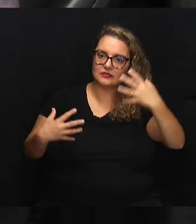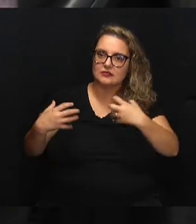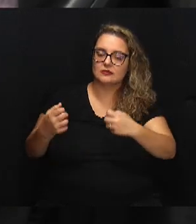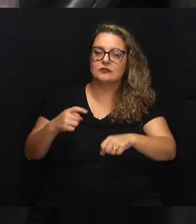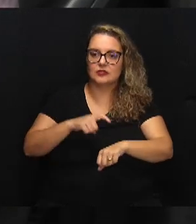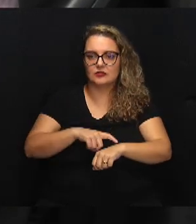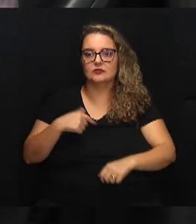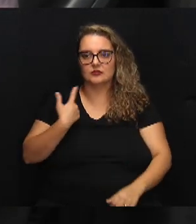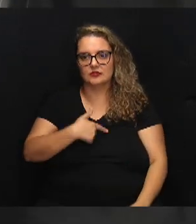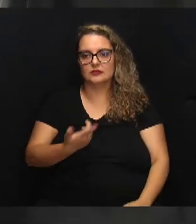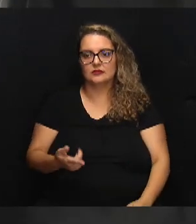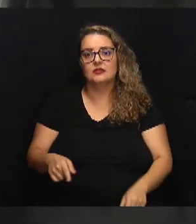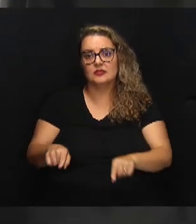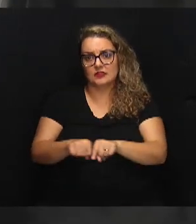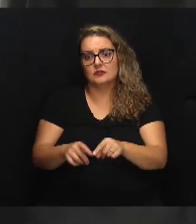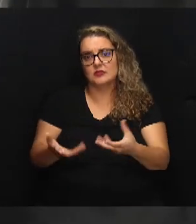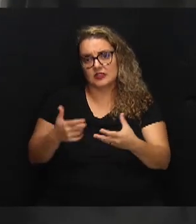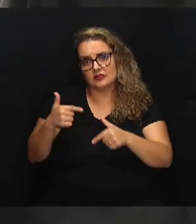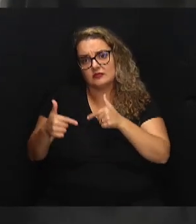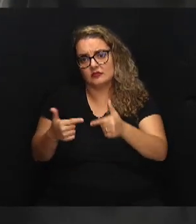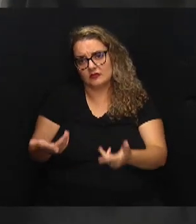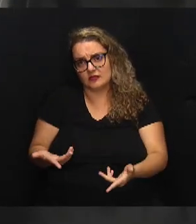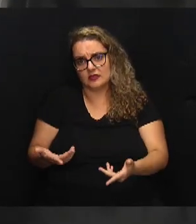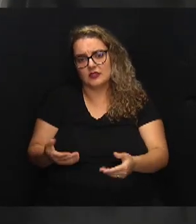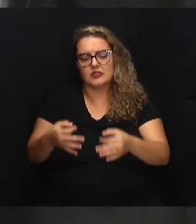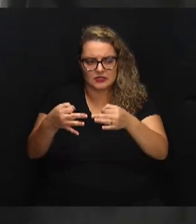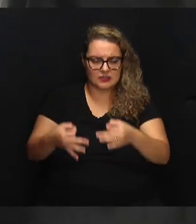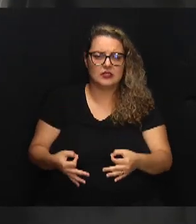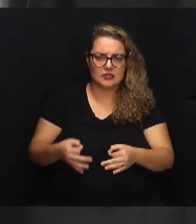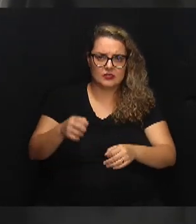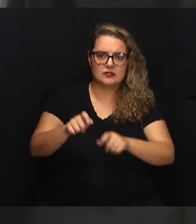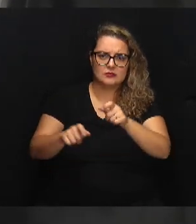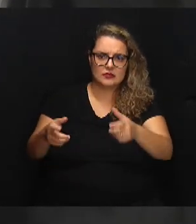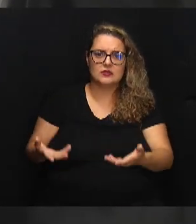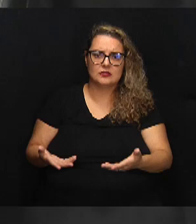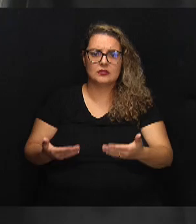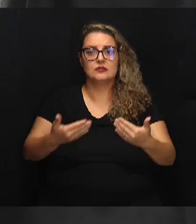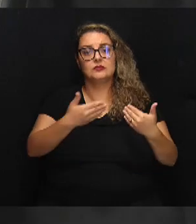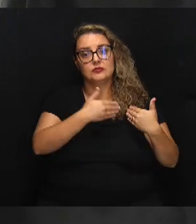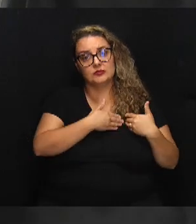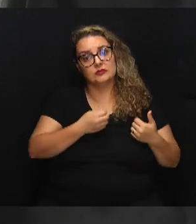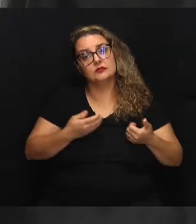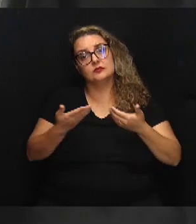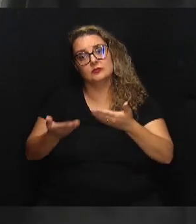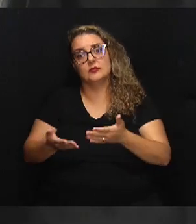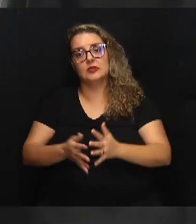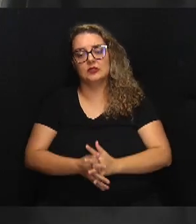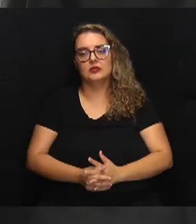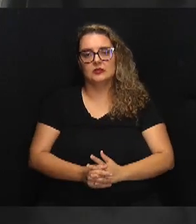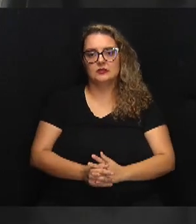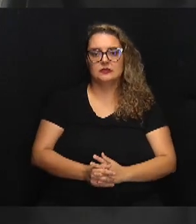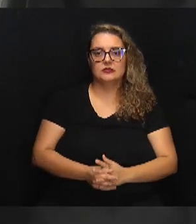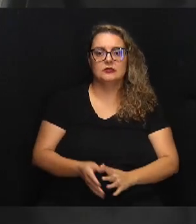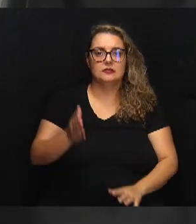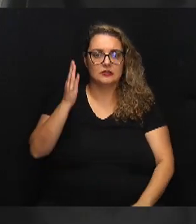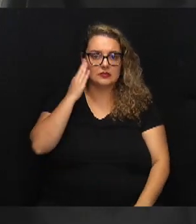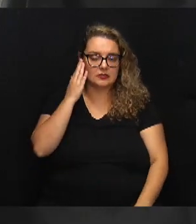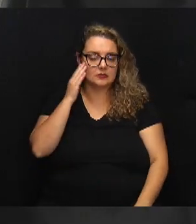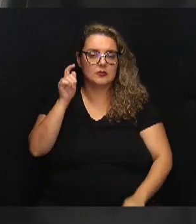acho que assim, a gente também quer fazer um trabalho decente para as pessoas, né? Sim. De responsabilidade. Sim. A gente sabe que as